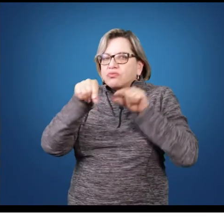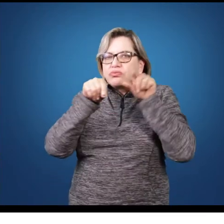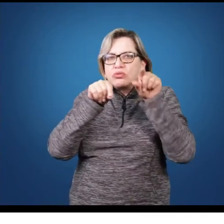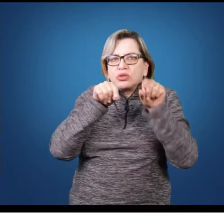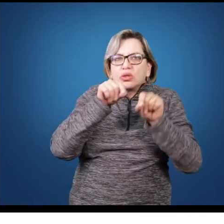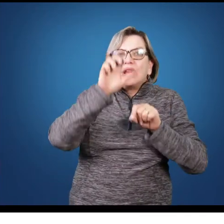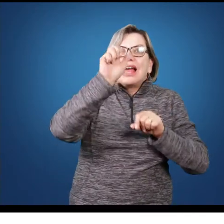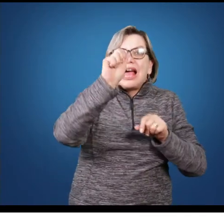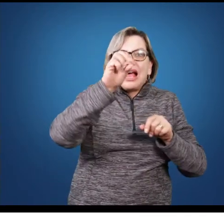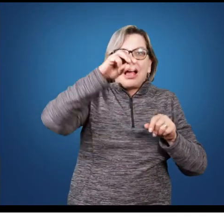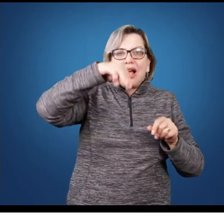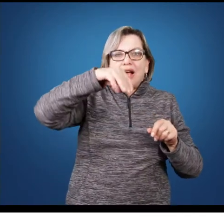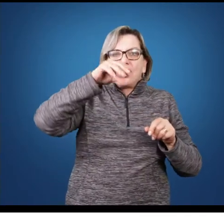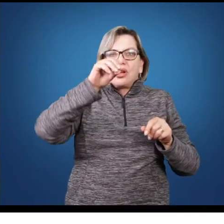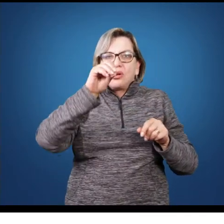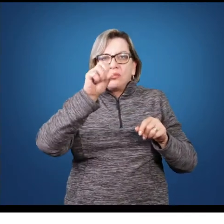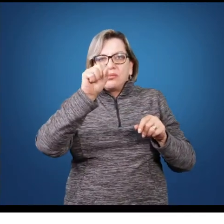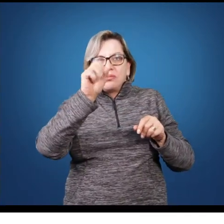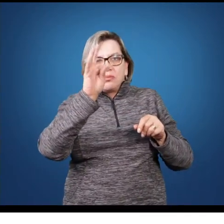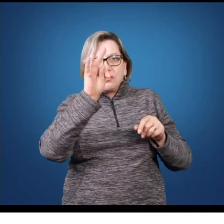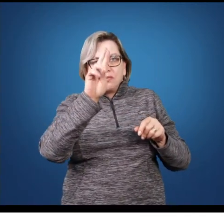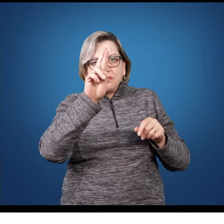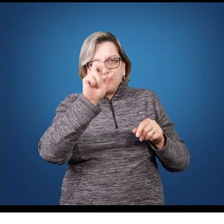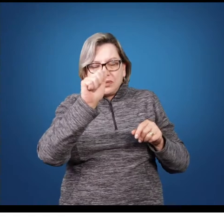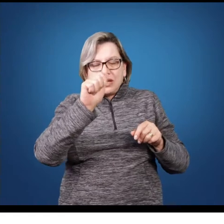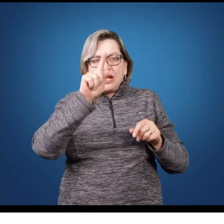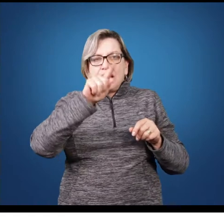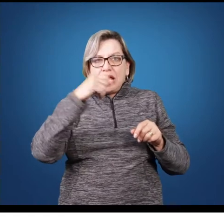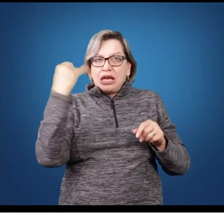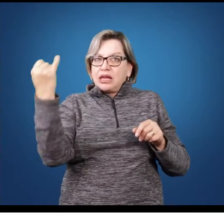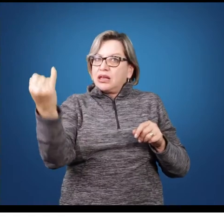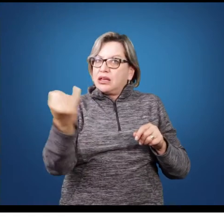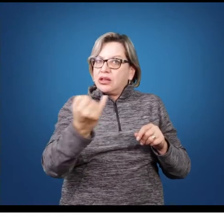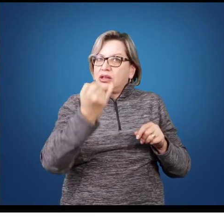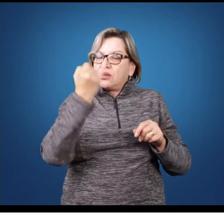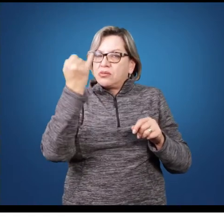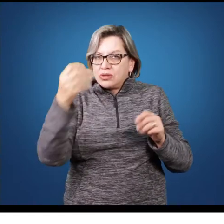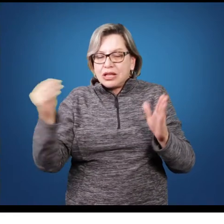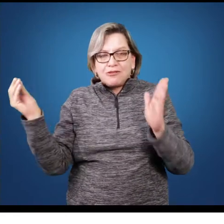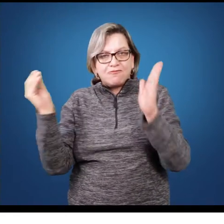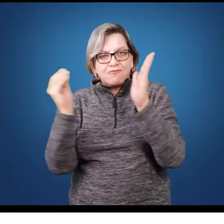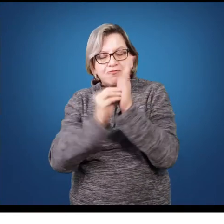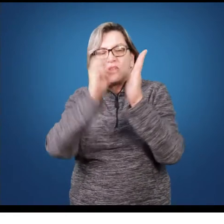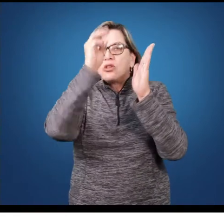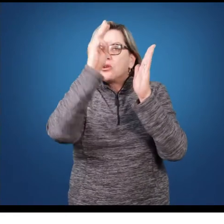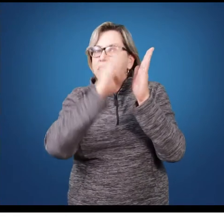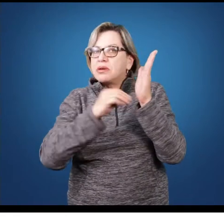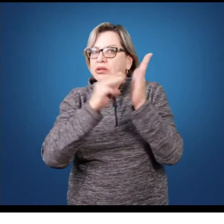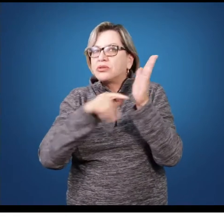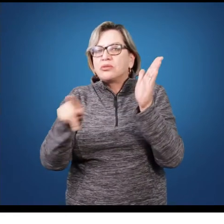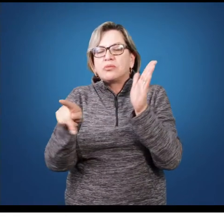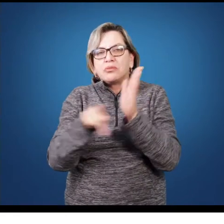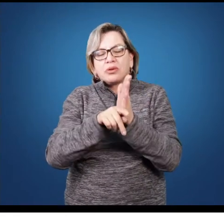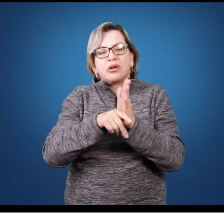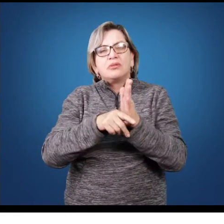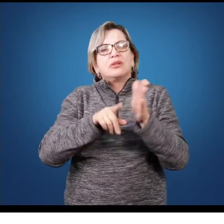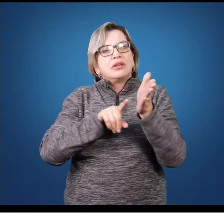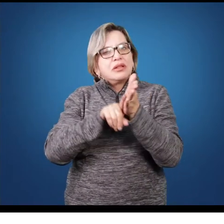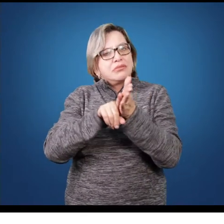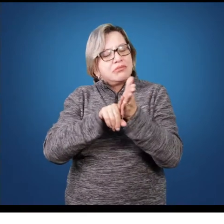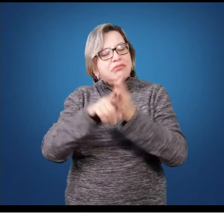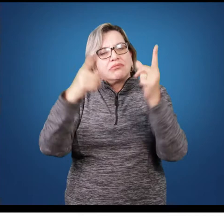pesquisa. São informações importantes que fazem parte do método de uma pesquisa científica. E por fim, e não